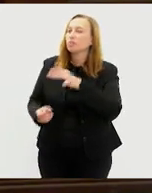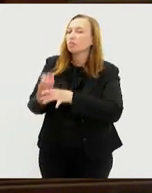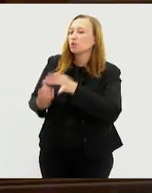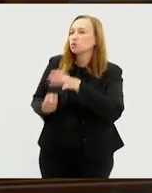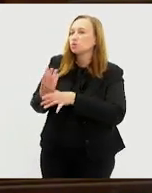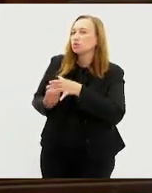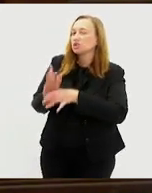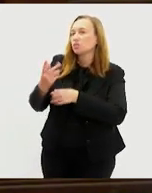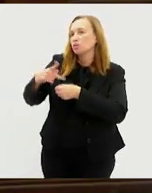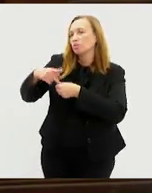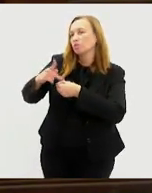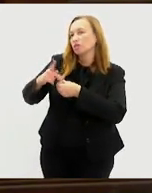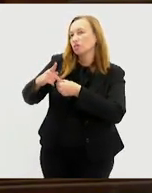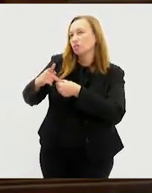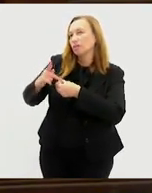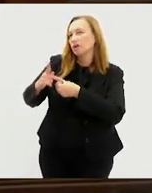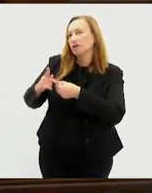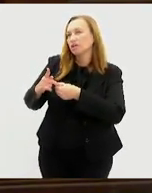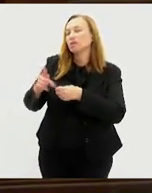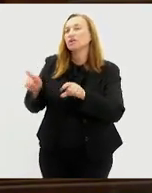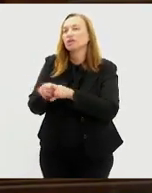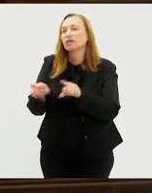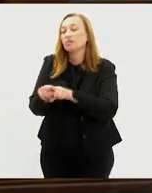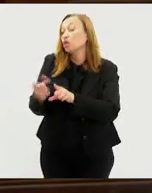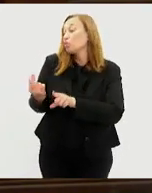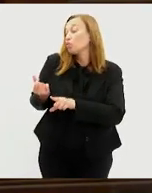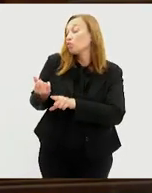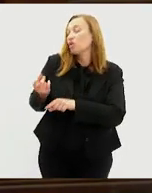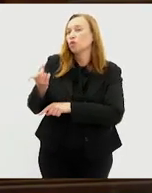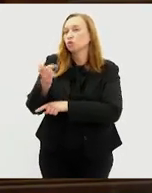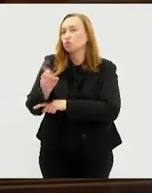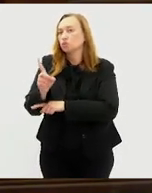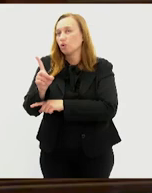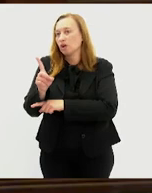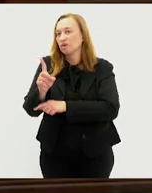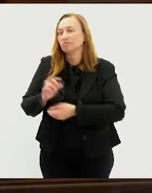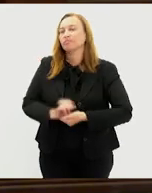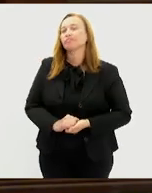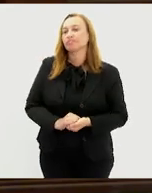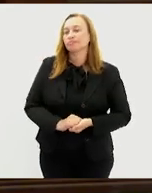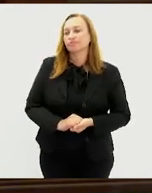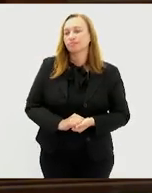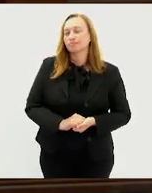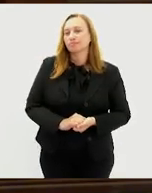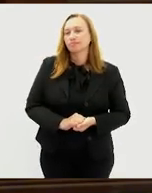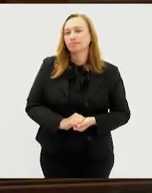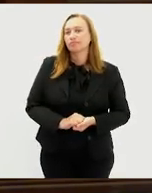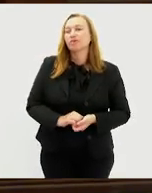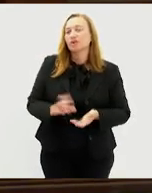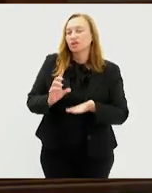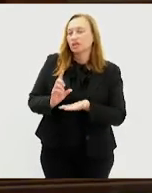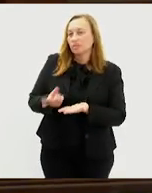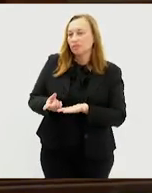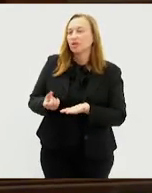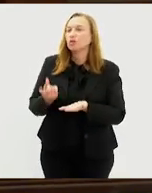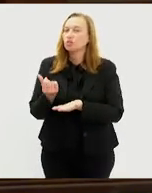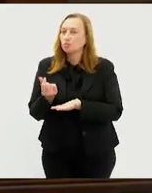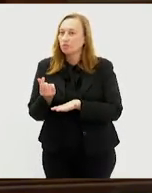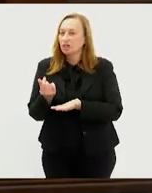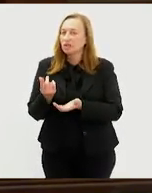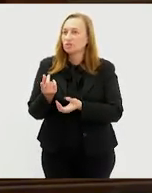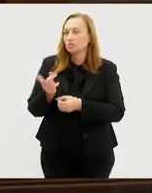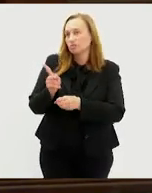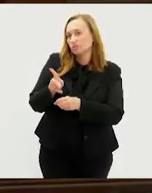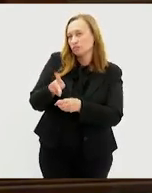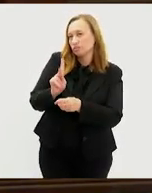principalmente da cotação do dólar e do preço do barril de petróleo que